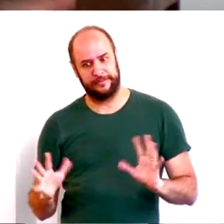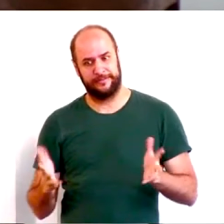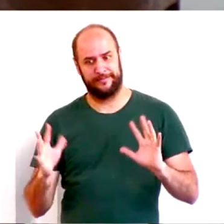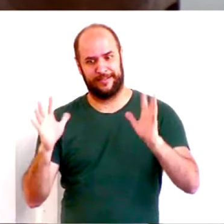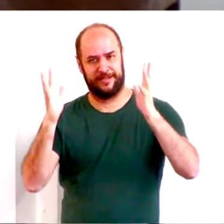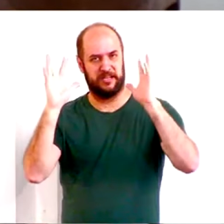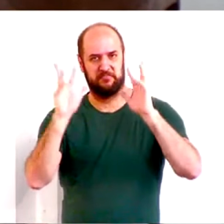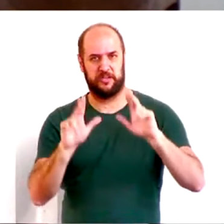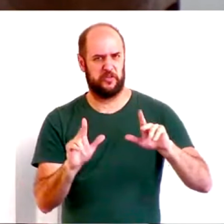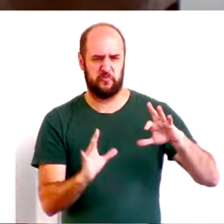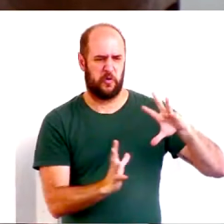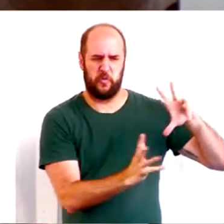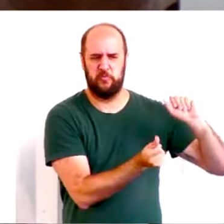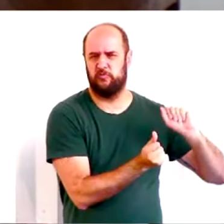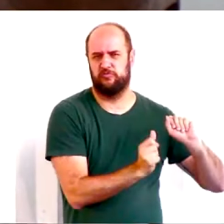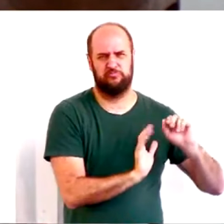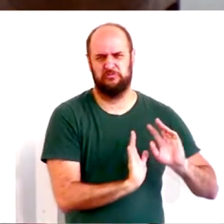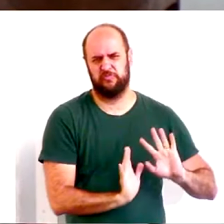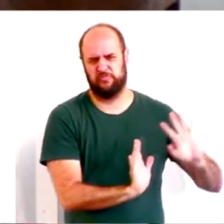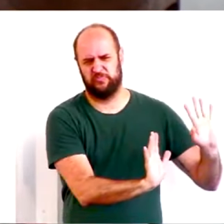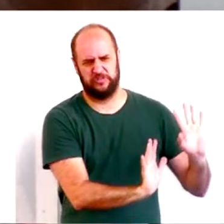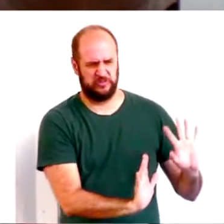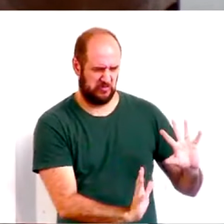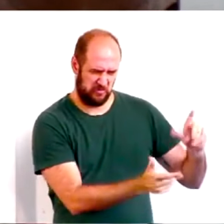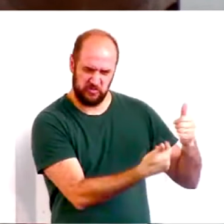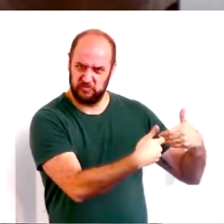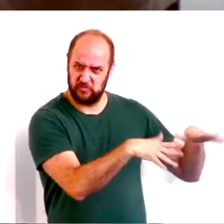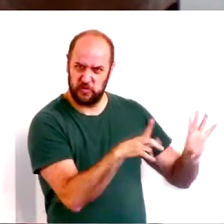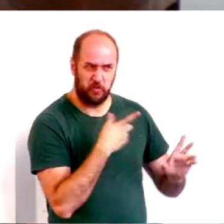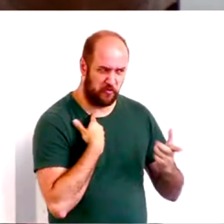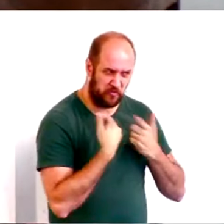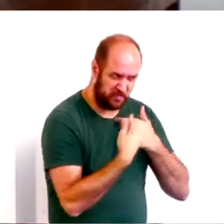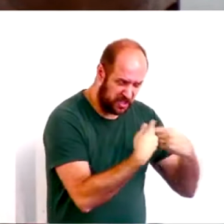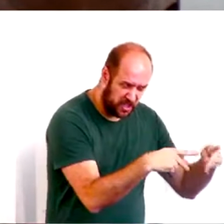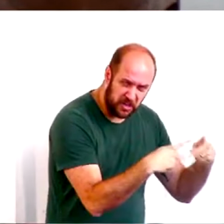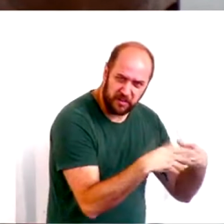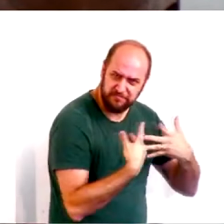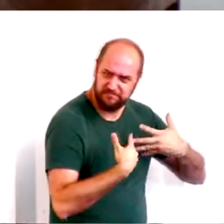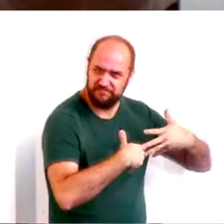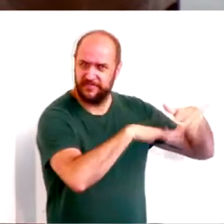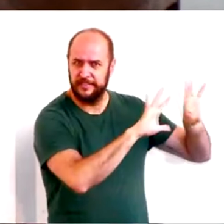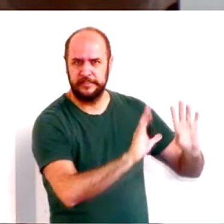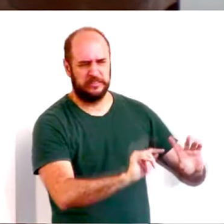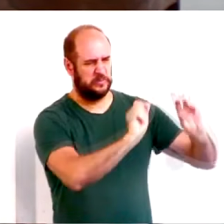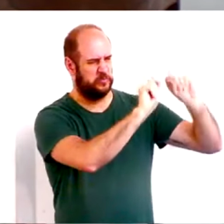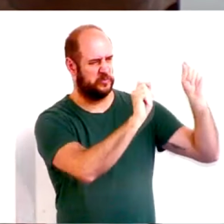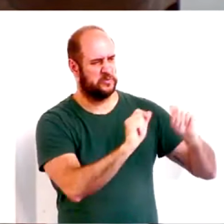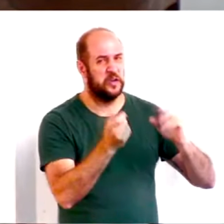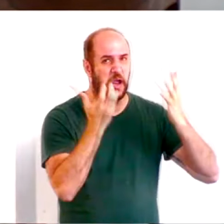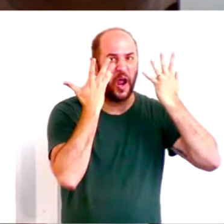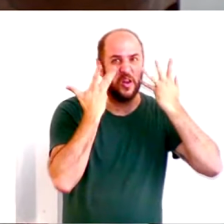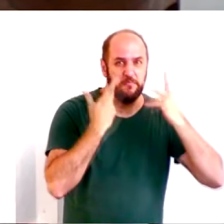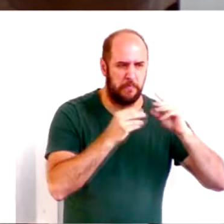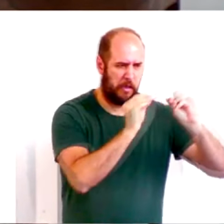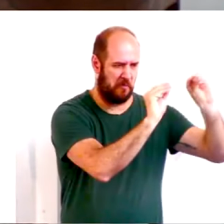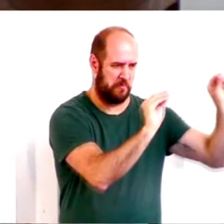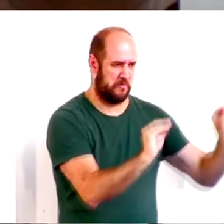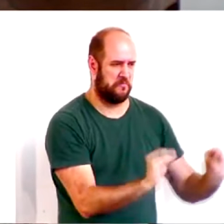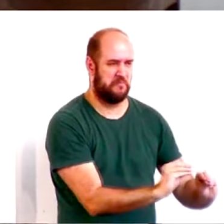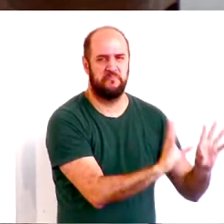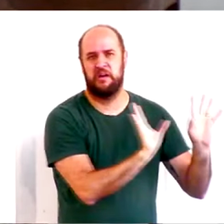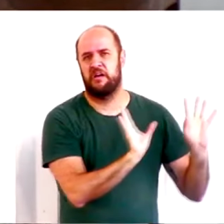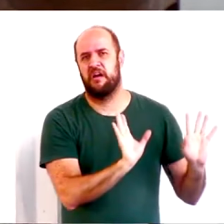Natal como o mundo comemora né deixa o mundo fazer o que quiser fazer o mundo vai enfeitar animais no Natal o mundo vai